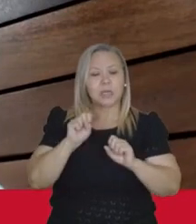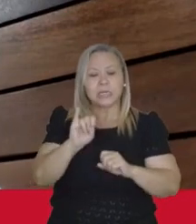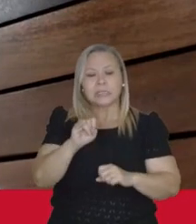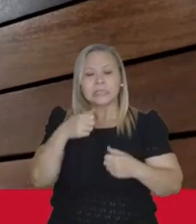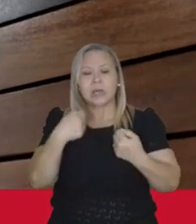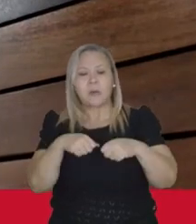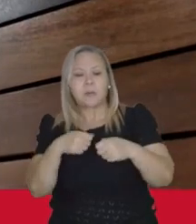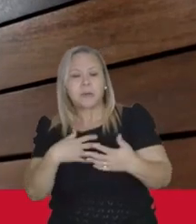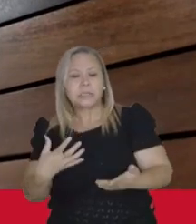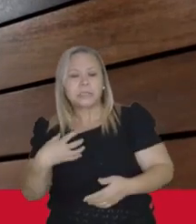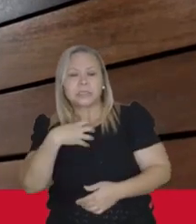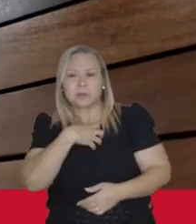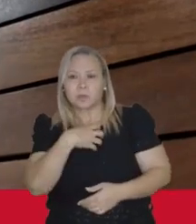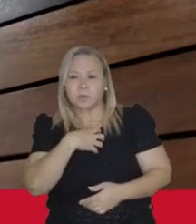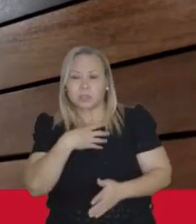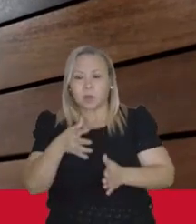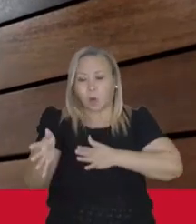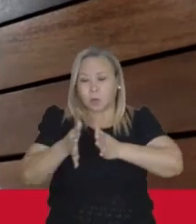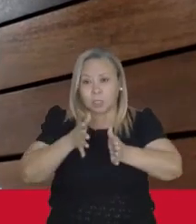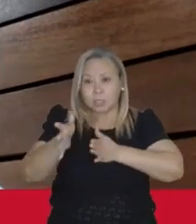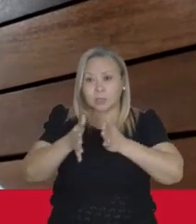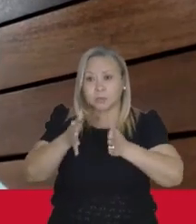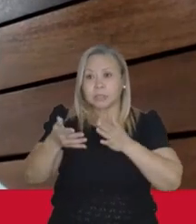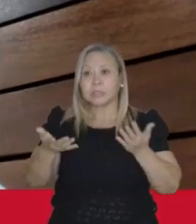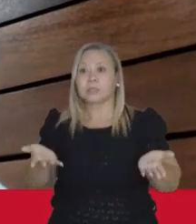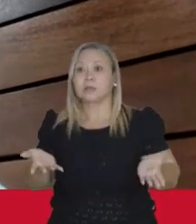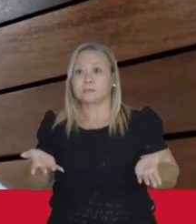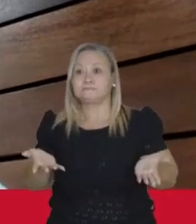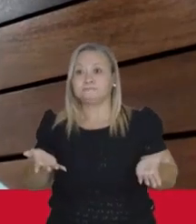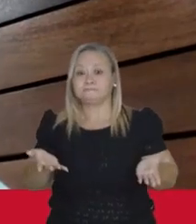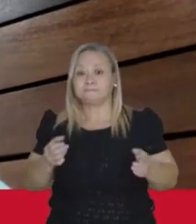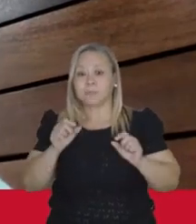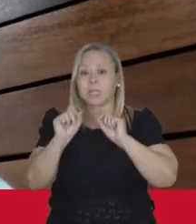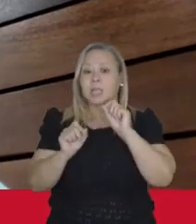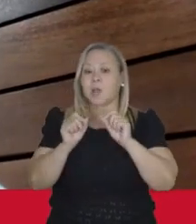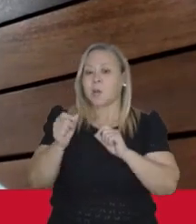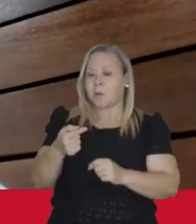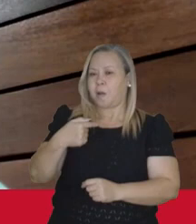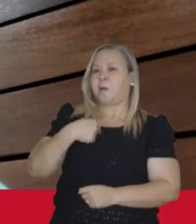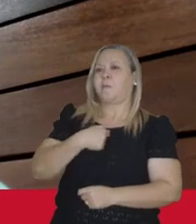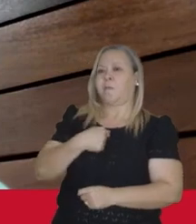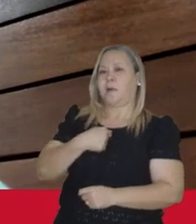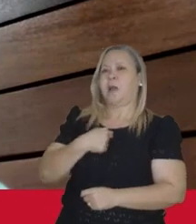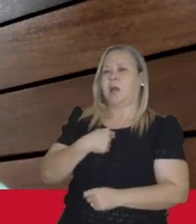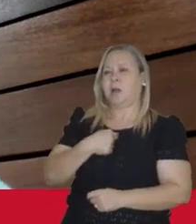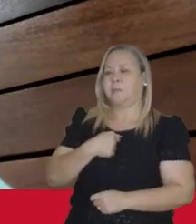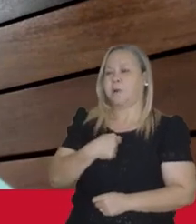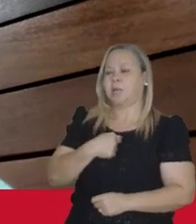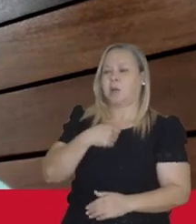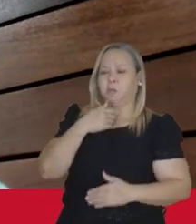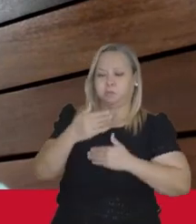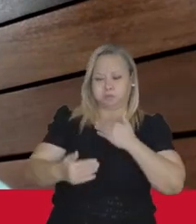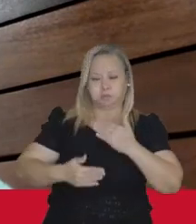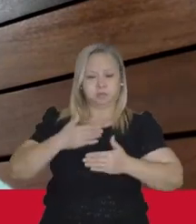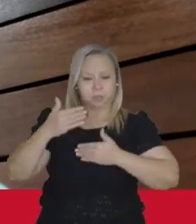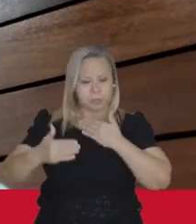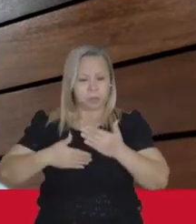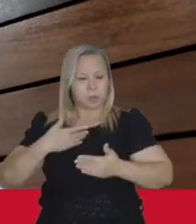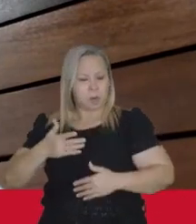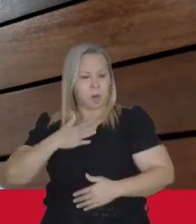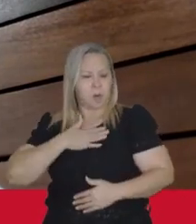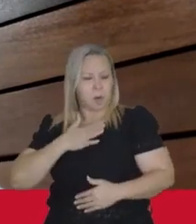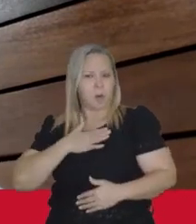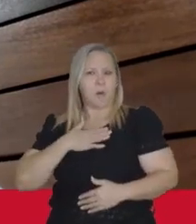uma condição de acessibilidade para que eu desempenhe as